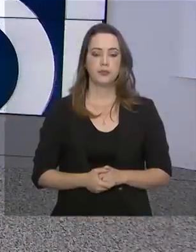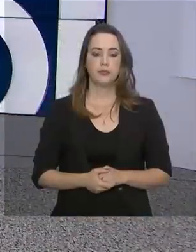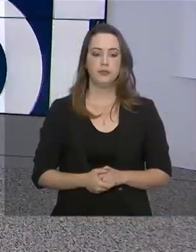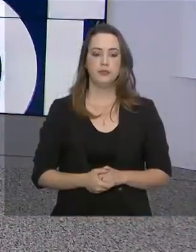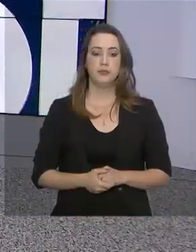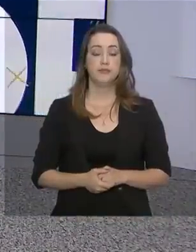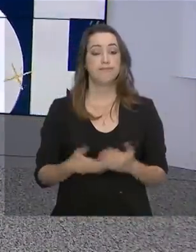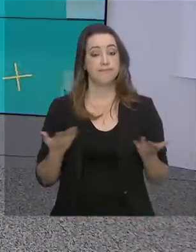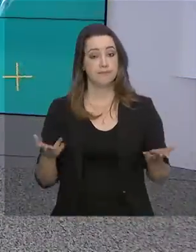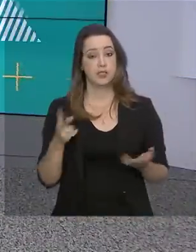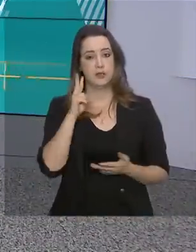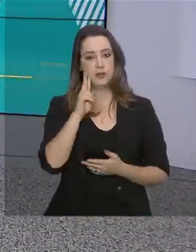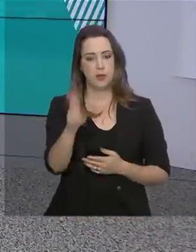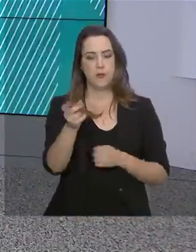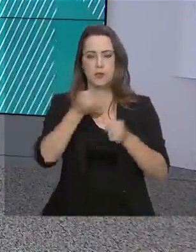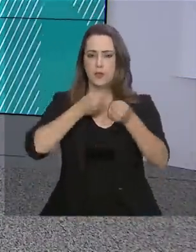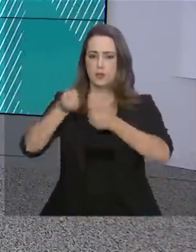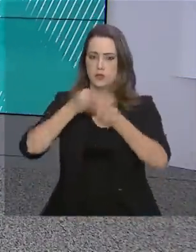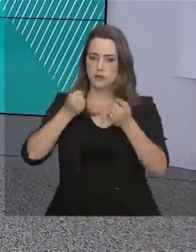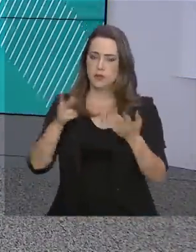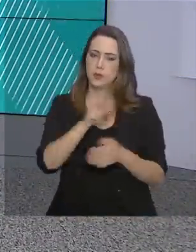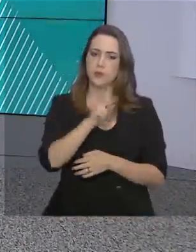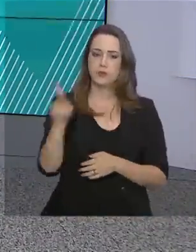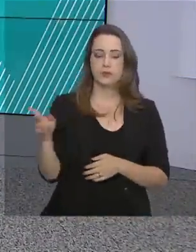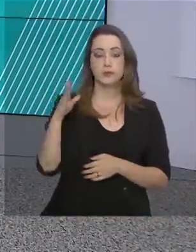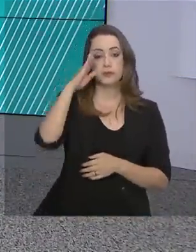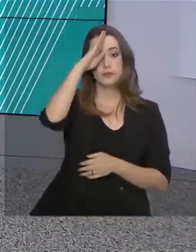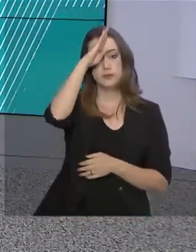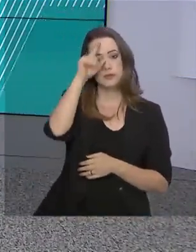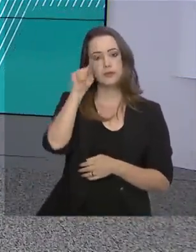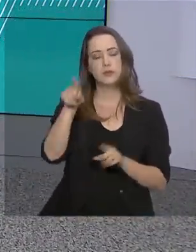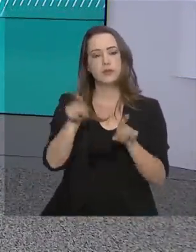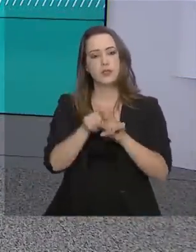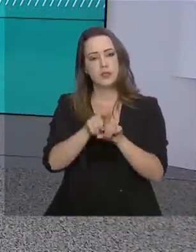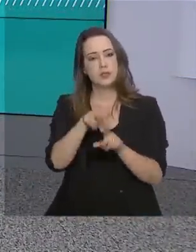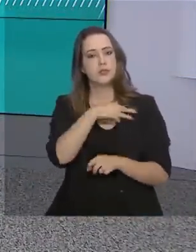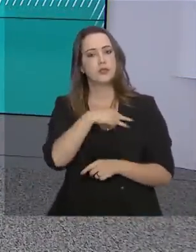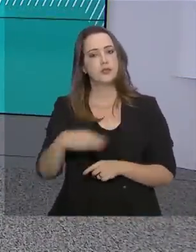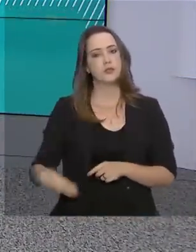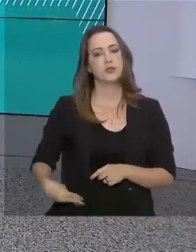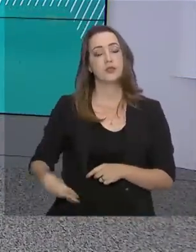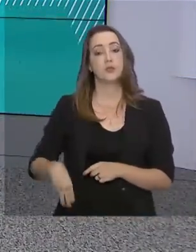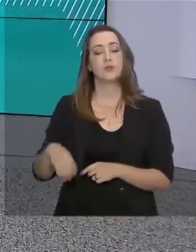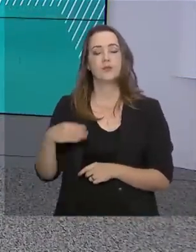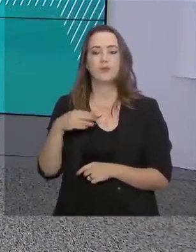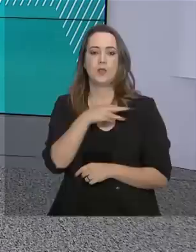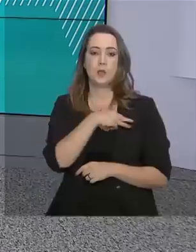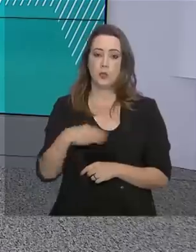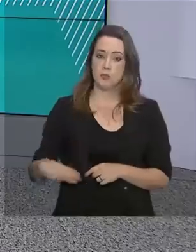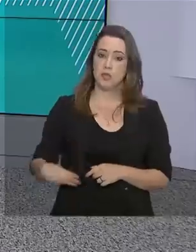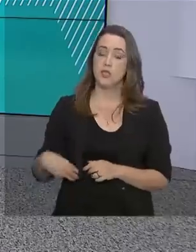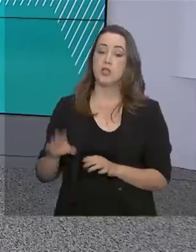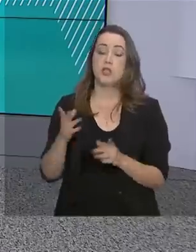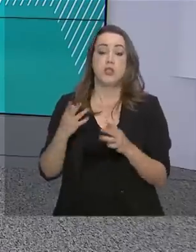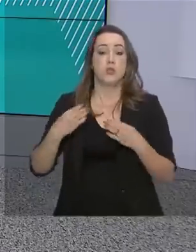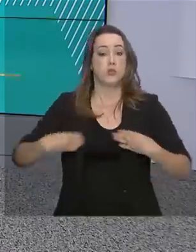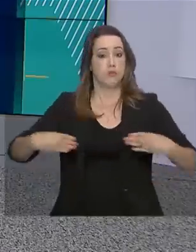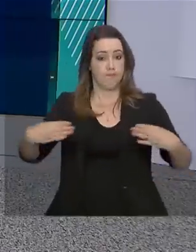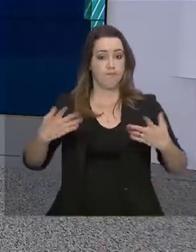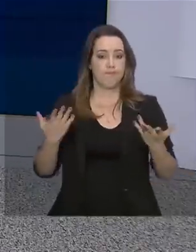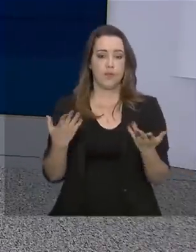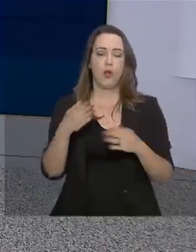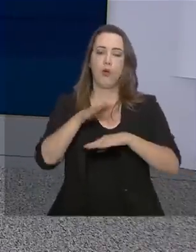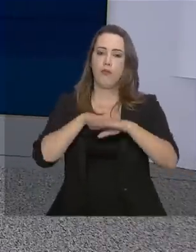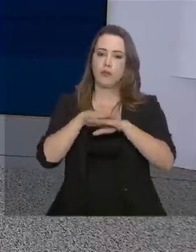essa foi a entrevista coletiva com o presidente da república já impulsionarão e os ministros de estado que conversaram com